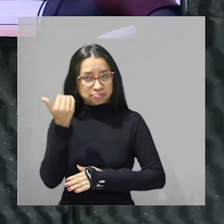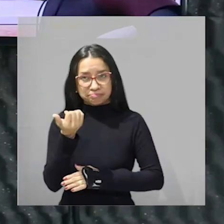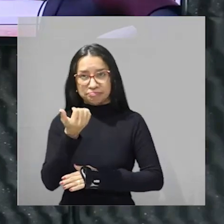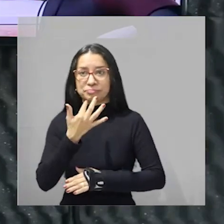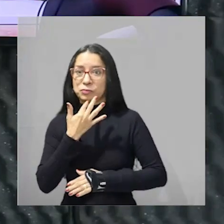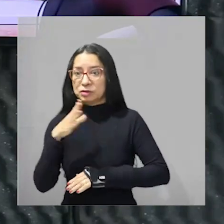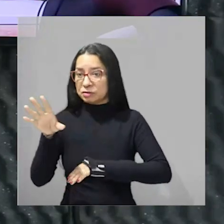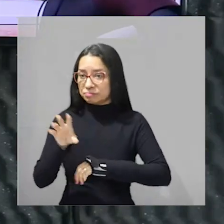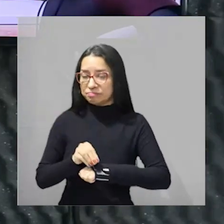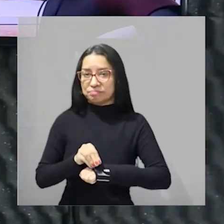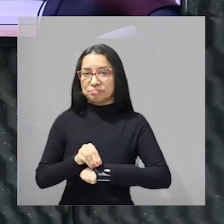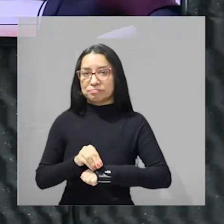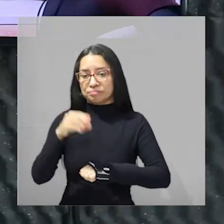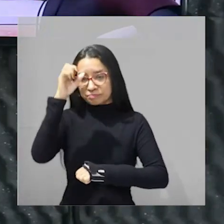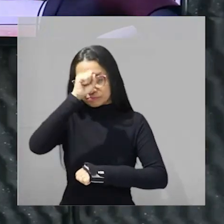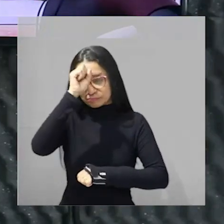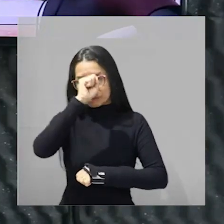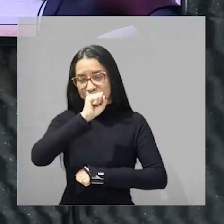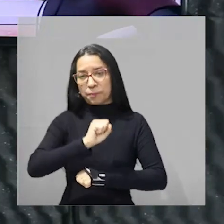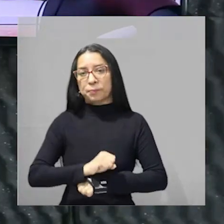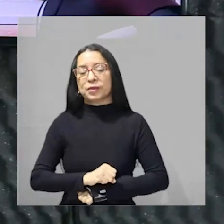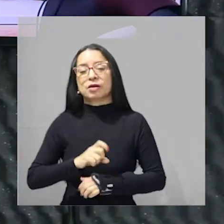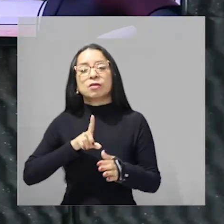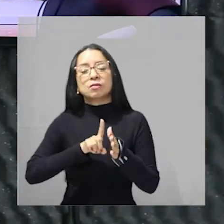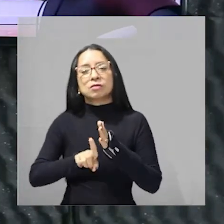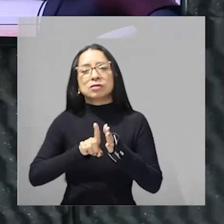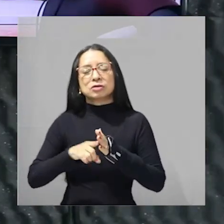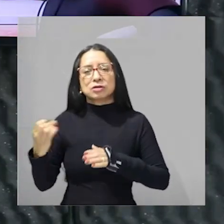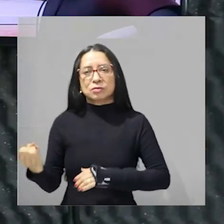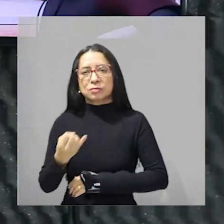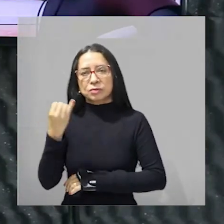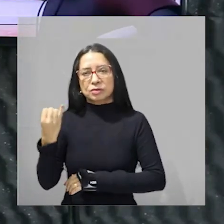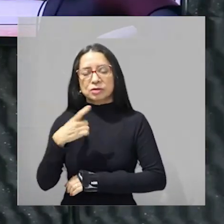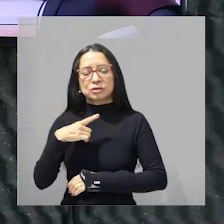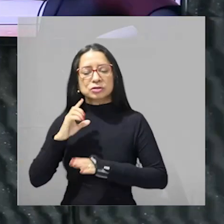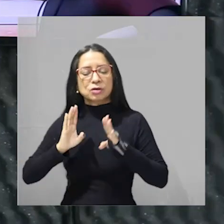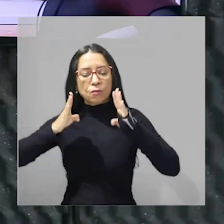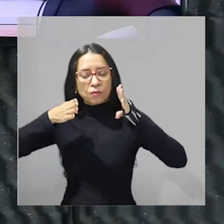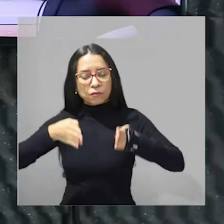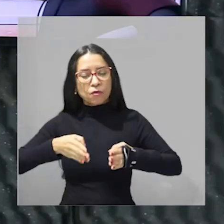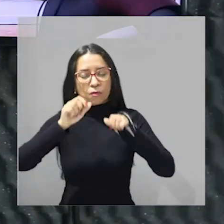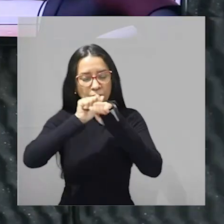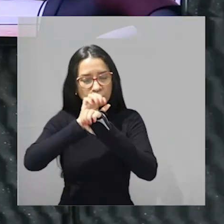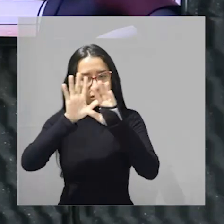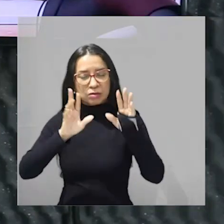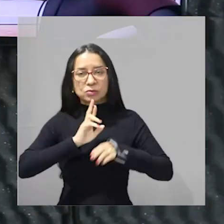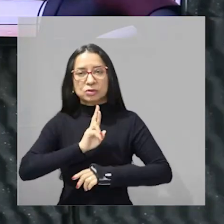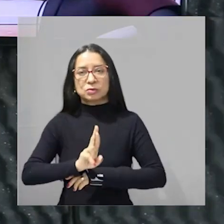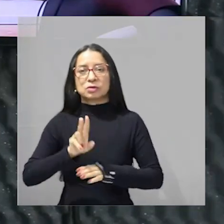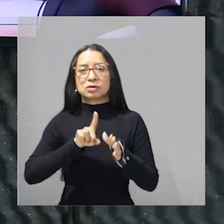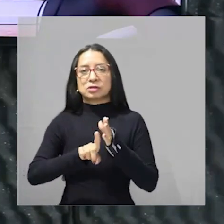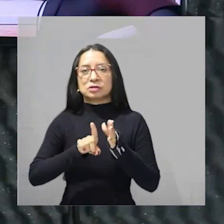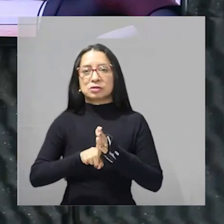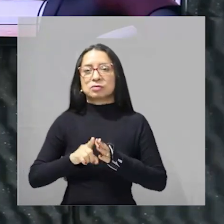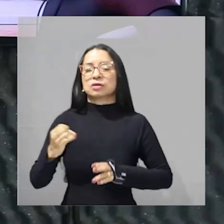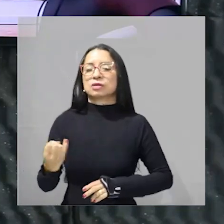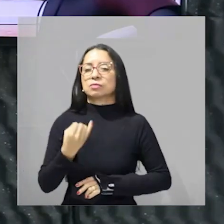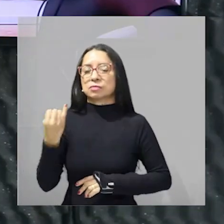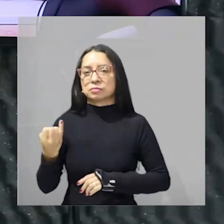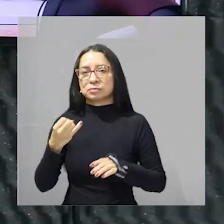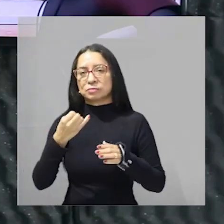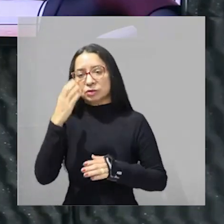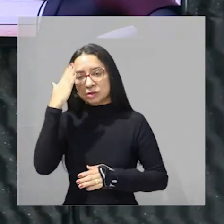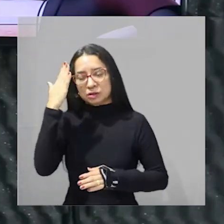UEM. Uma questão muito importante, galera, a gente vai ter um foco muito claro na resolução das questões. E é muito importante tu entender